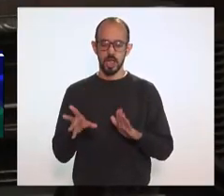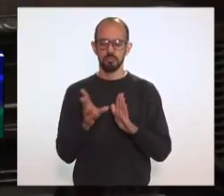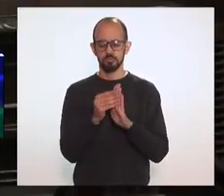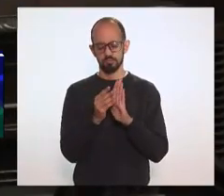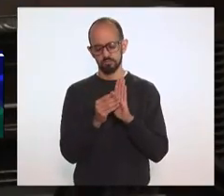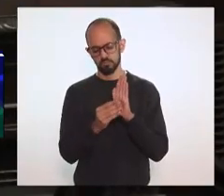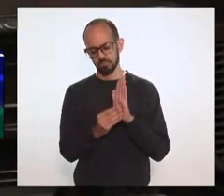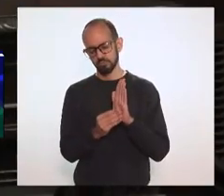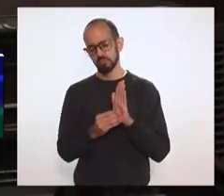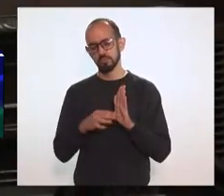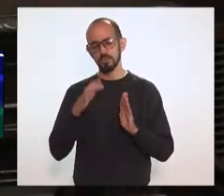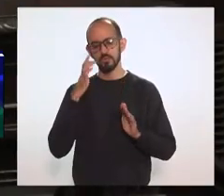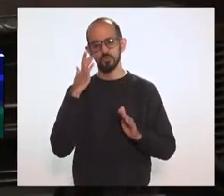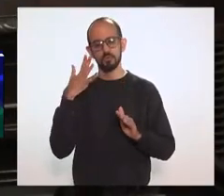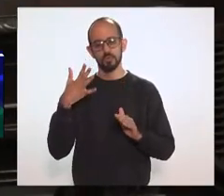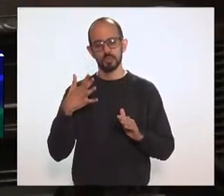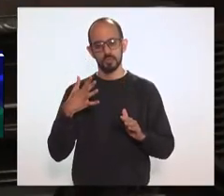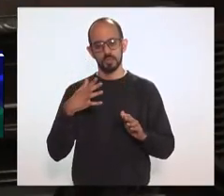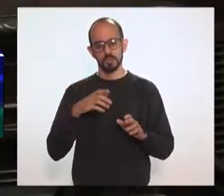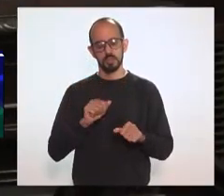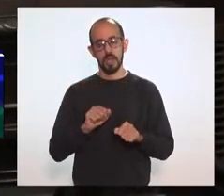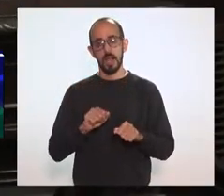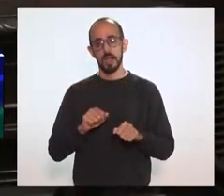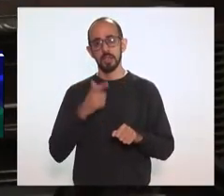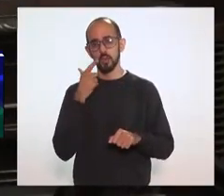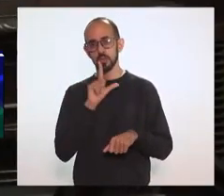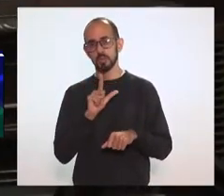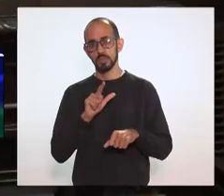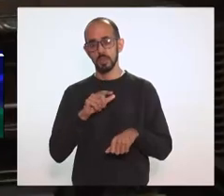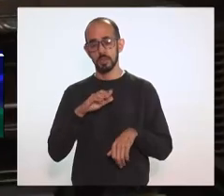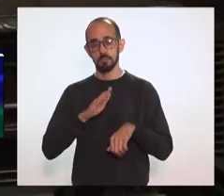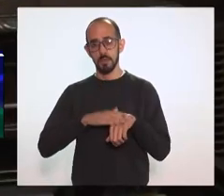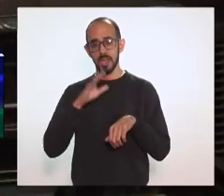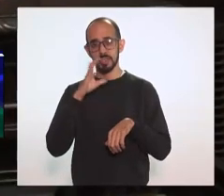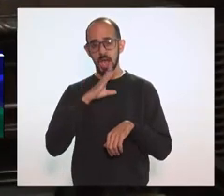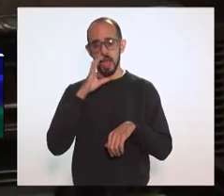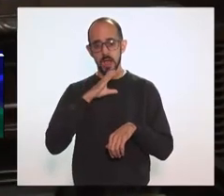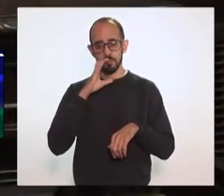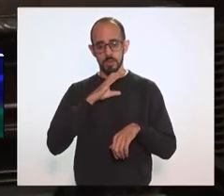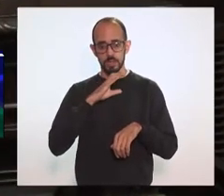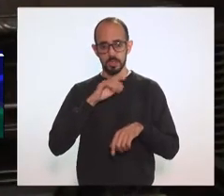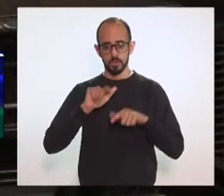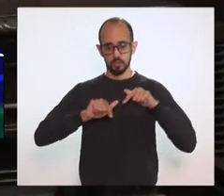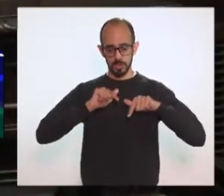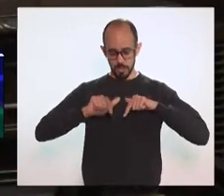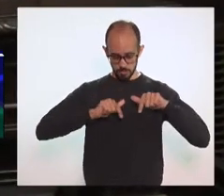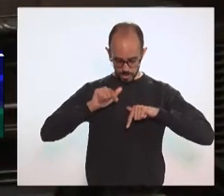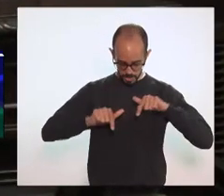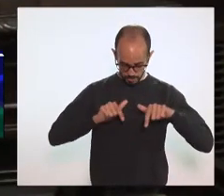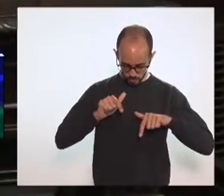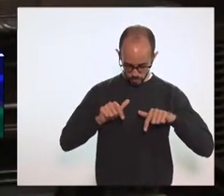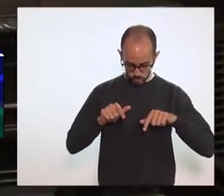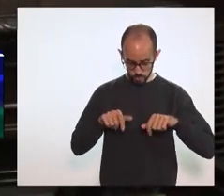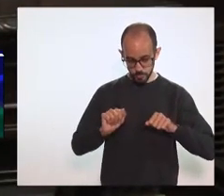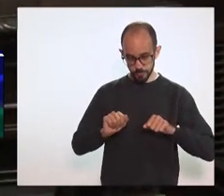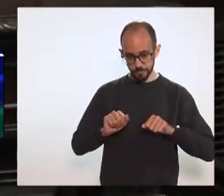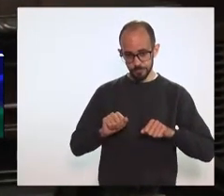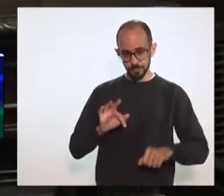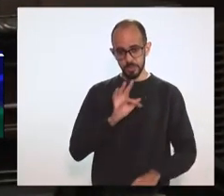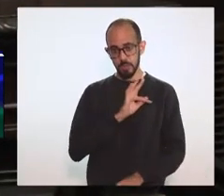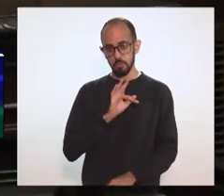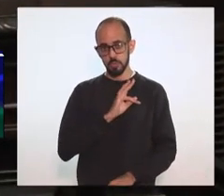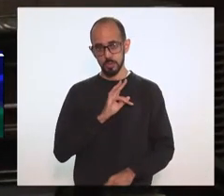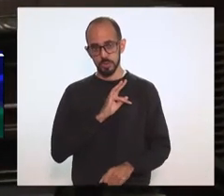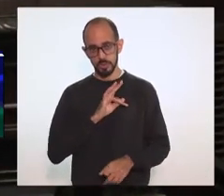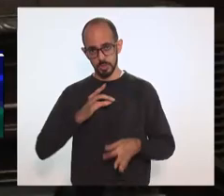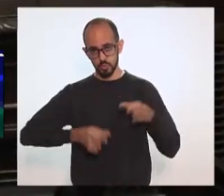de facilitar, de dar mais agilidade, celeridade ao trabalho da atividade policial, da polícia